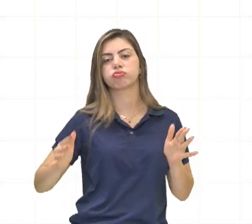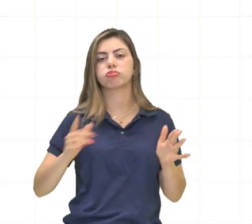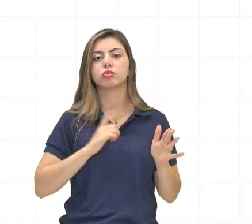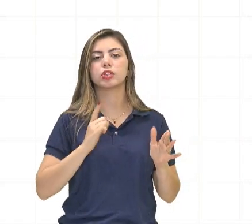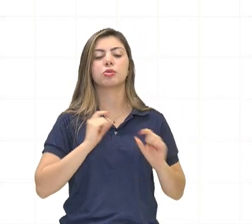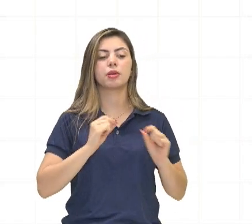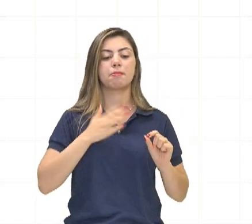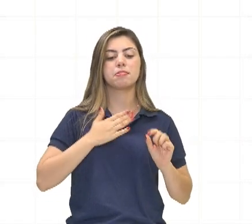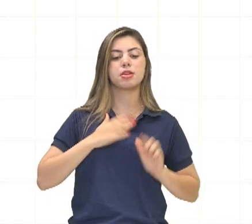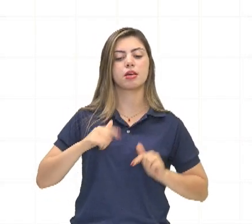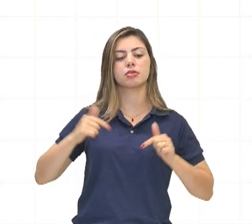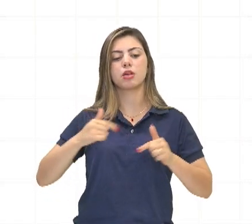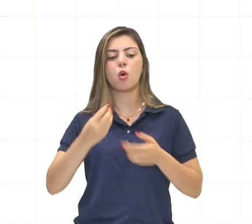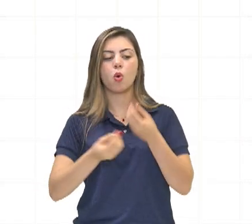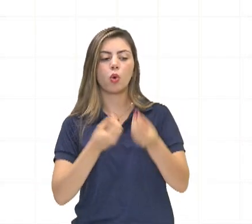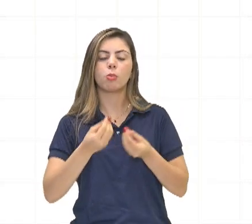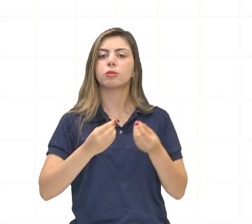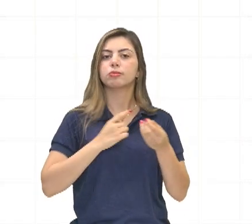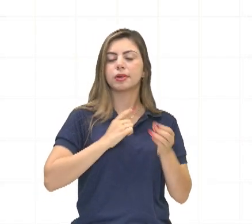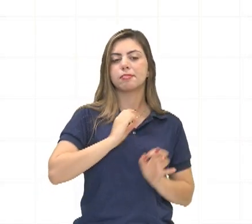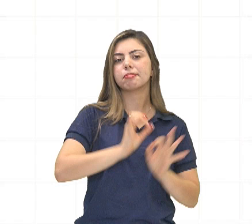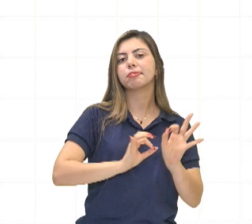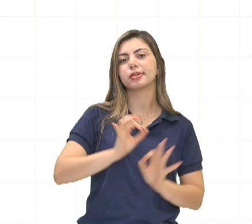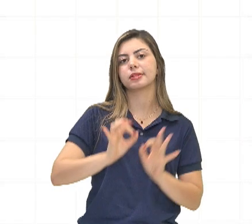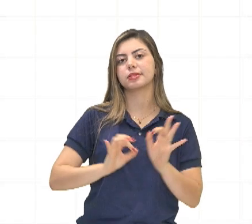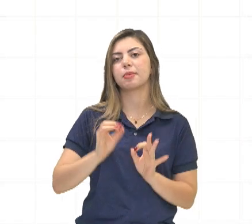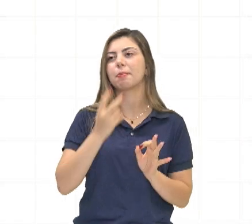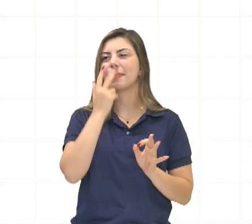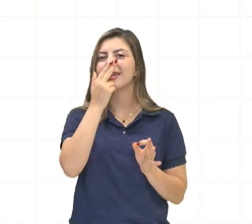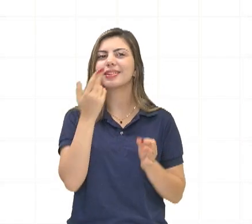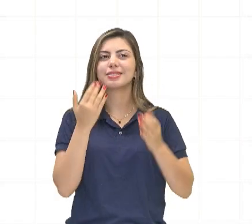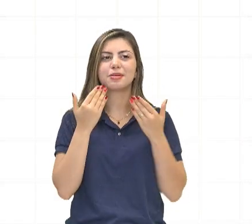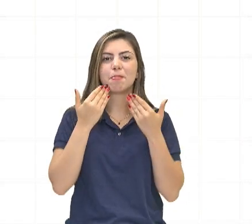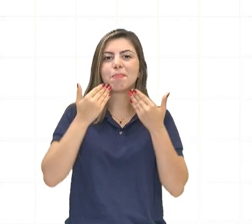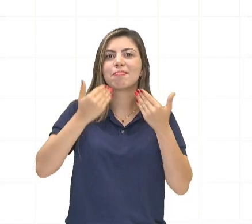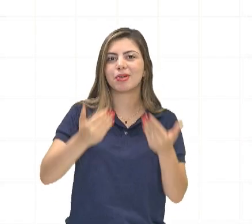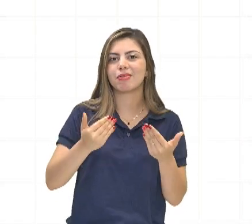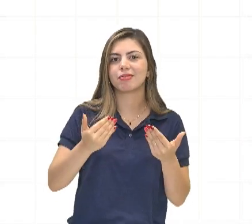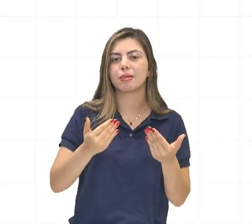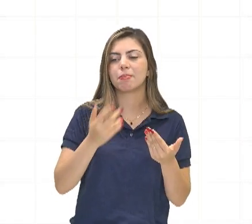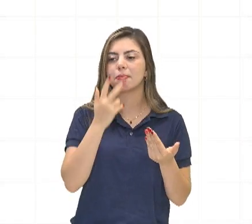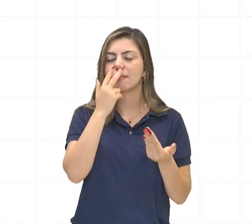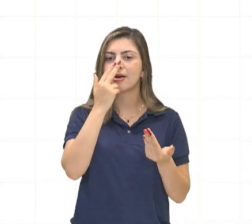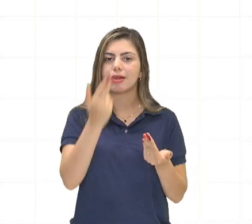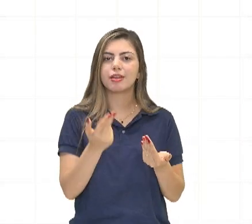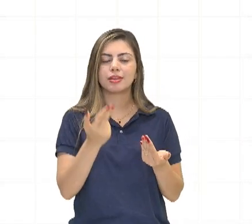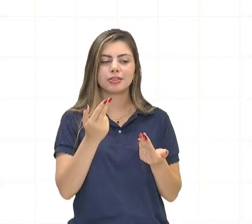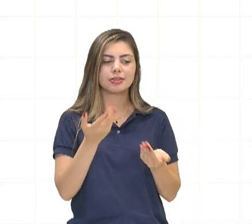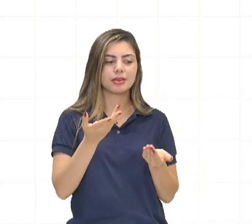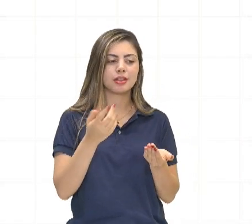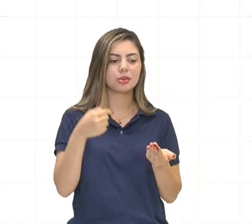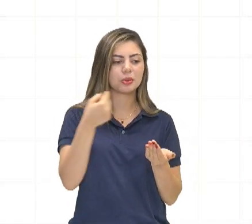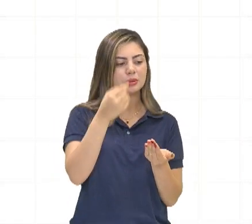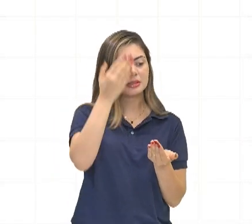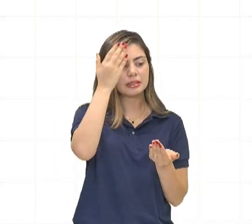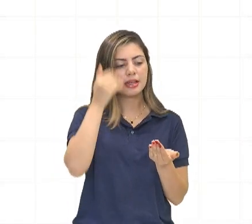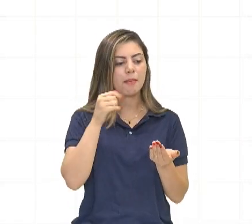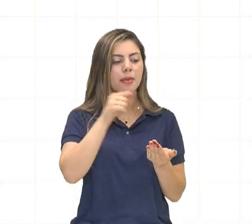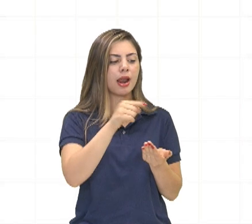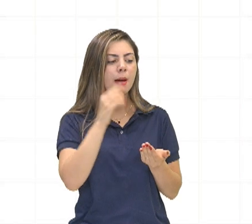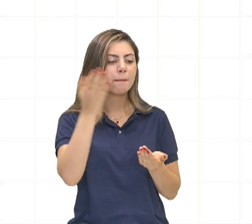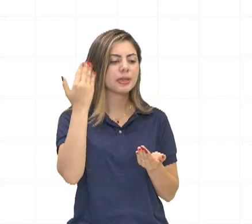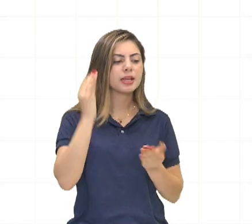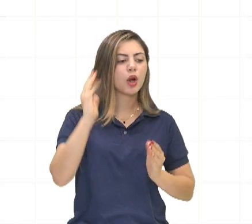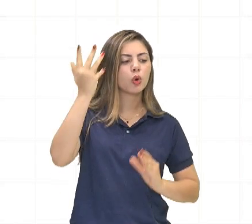e pensaram. É como, né, se deixassem um mapa secreto para nos ajudar a entender como